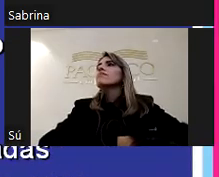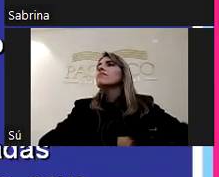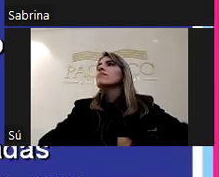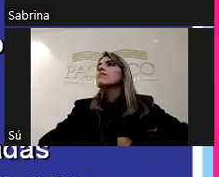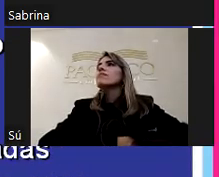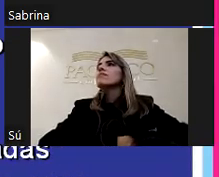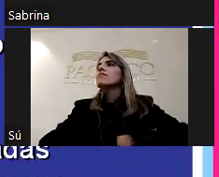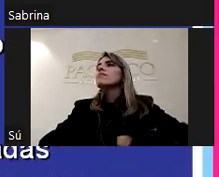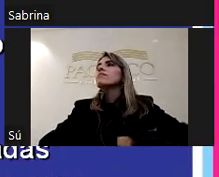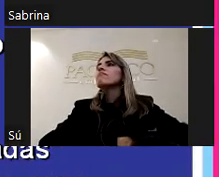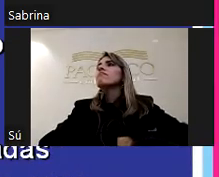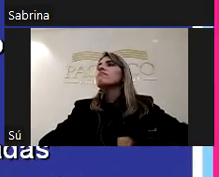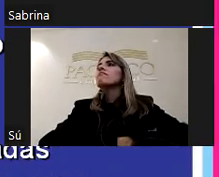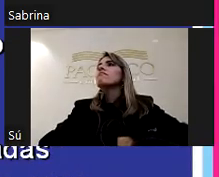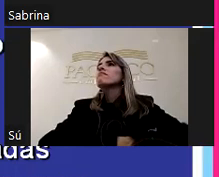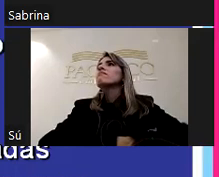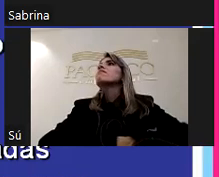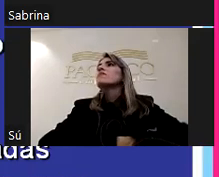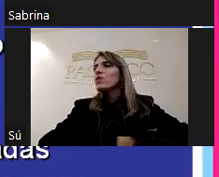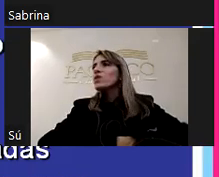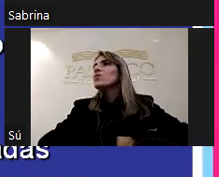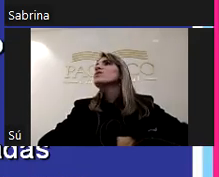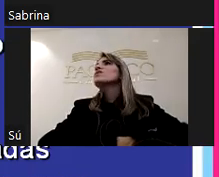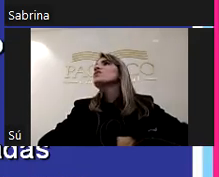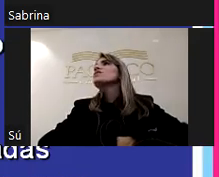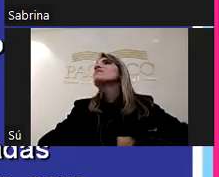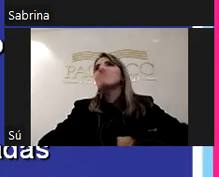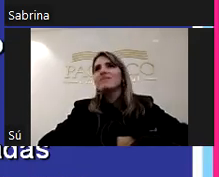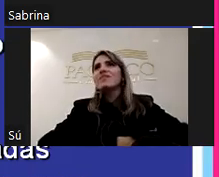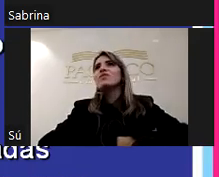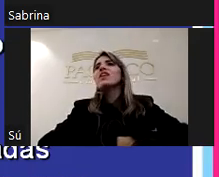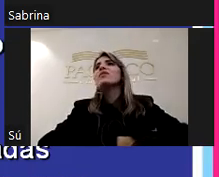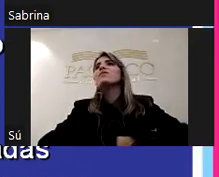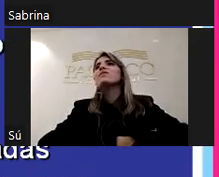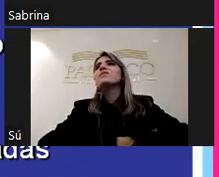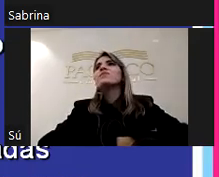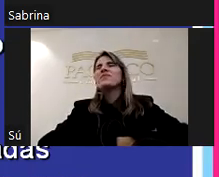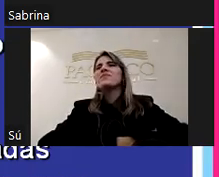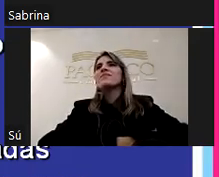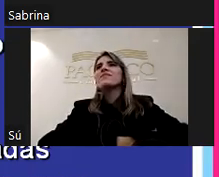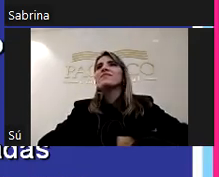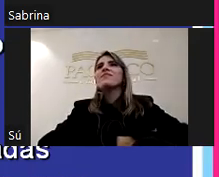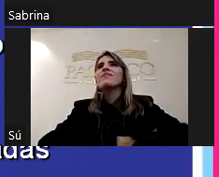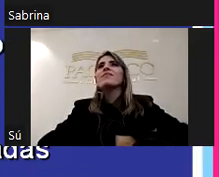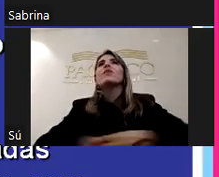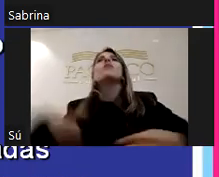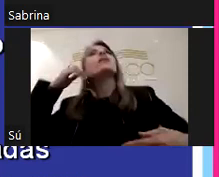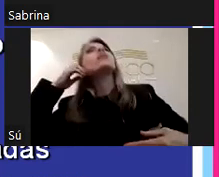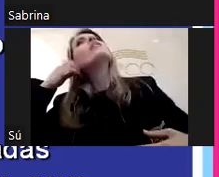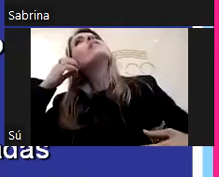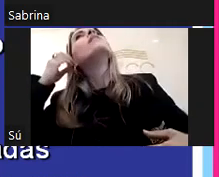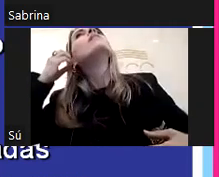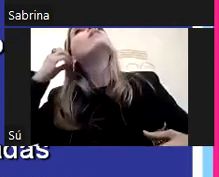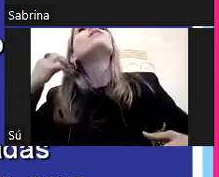A anorgasmia circunstancial, dificuldade de atingir o orgasmo em